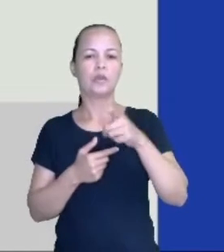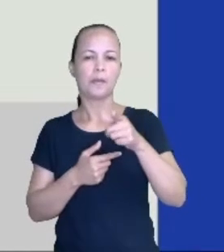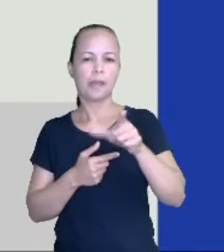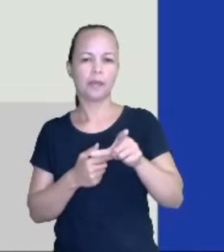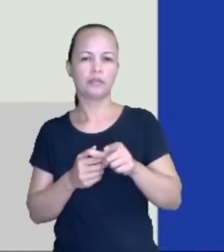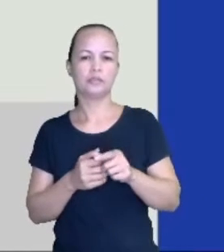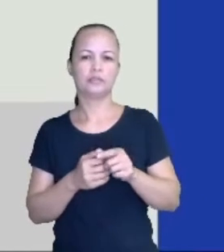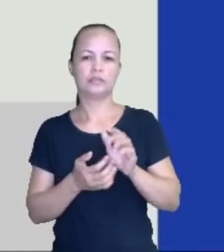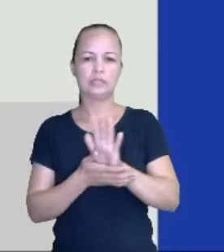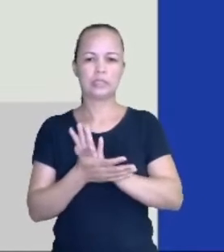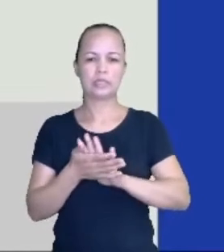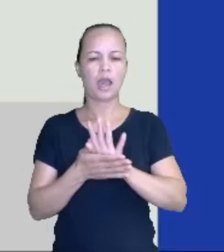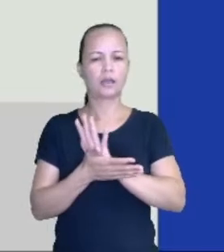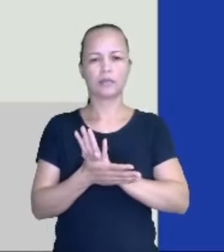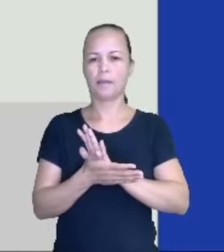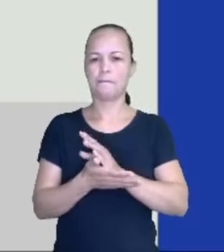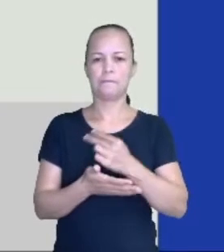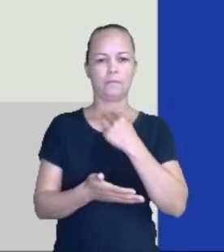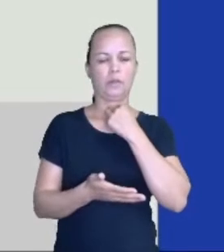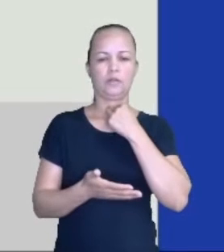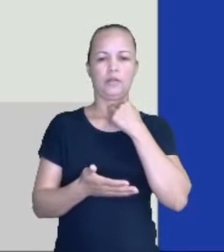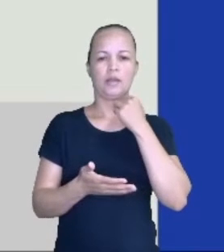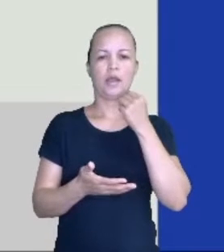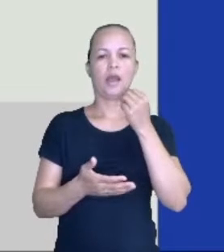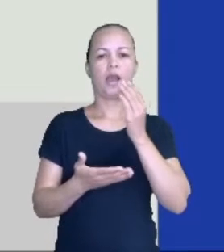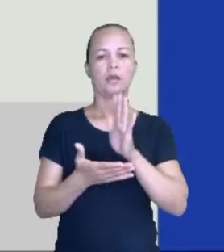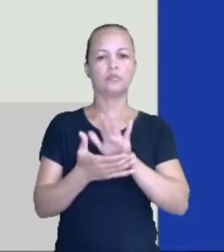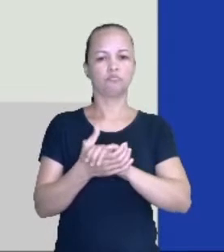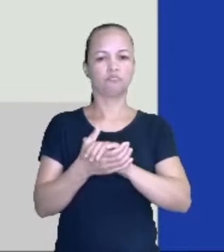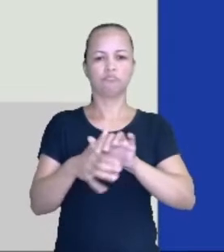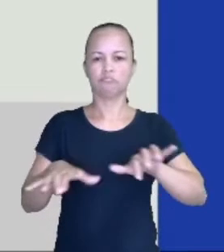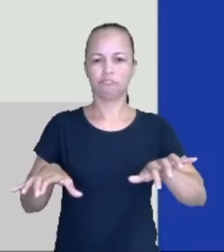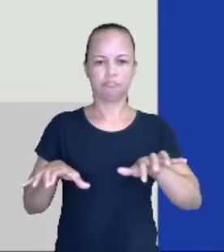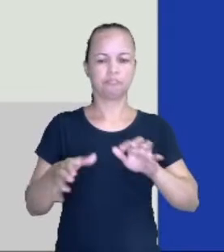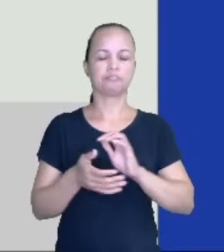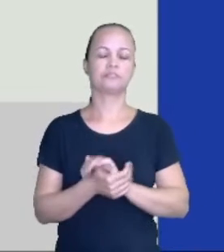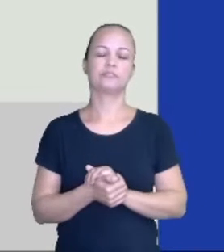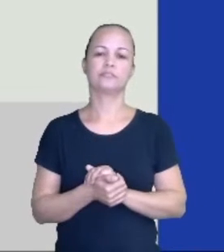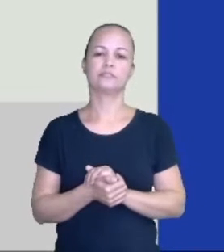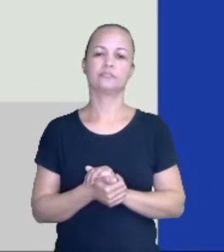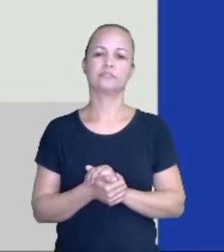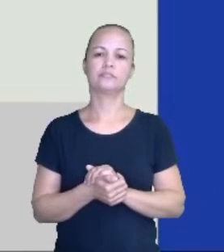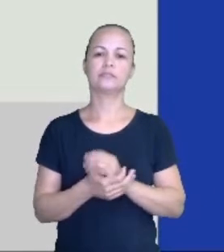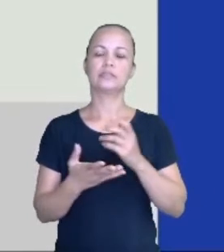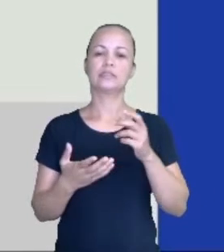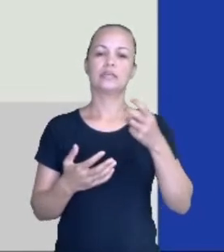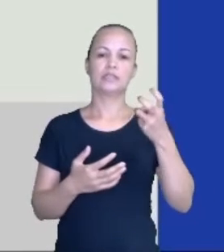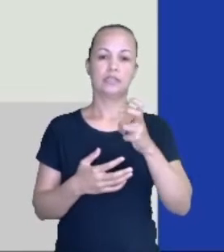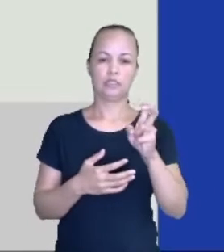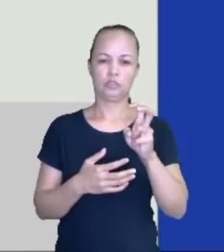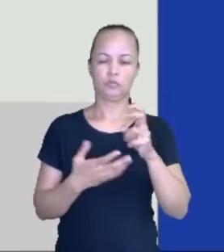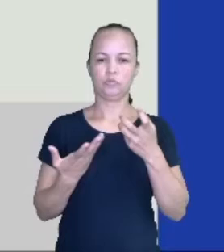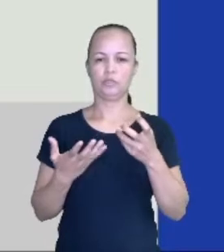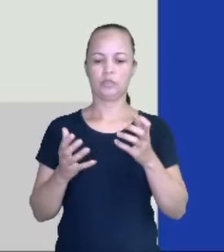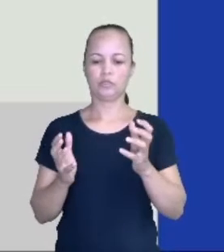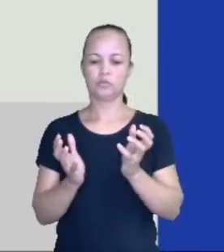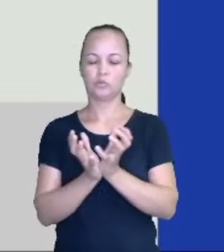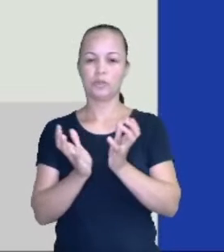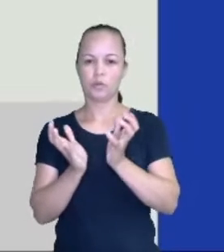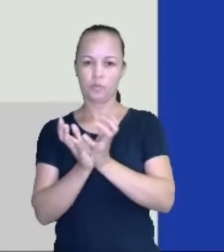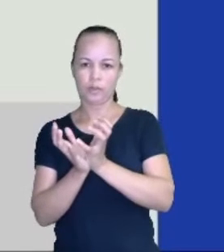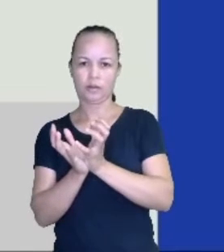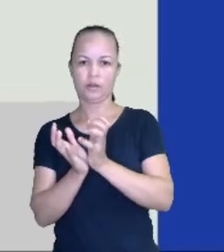Nada poderá nos separar. 5. Marcar a supressão de uma palavra ou um grupo de